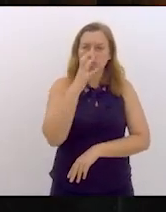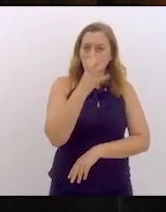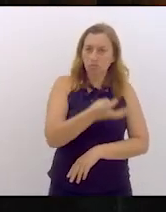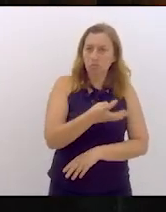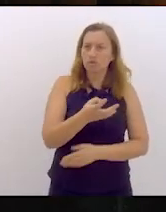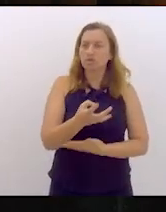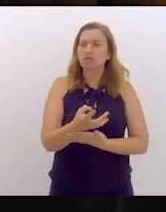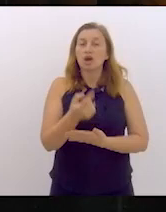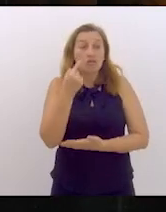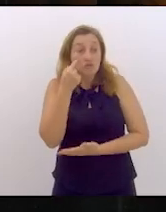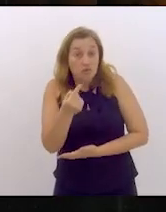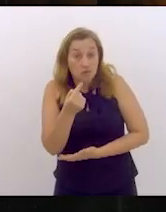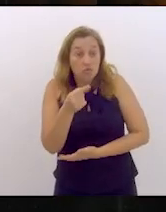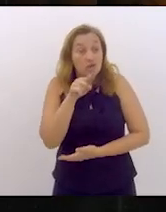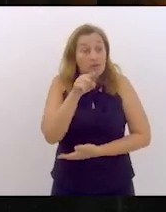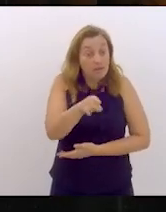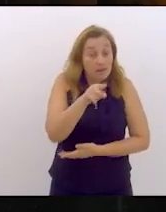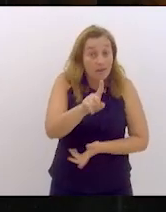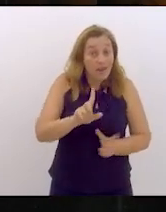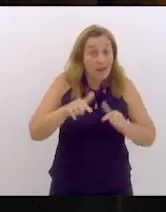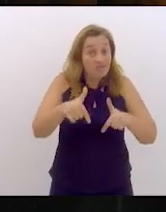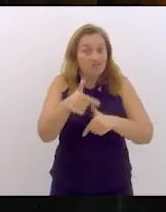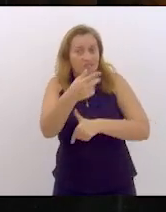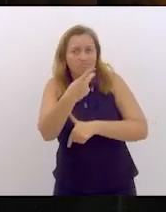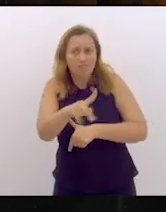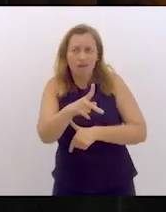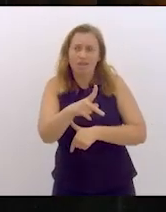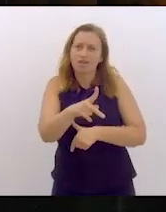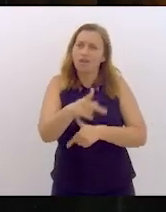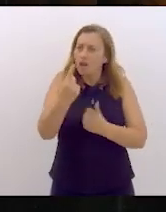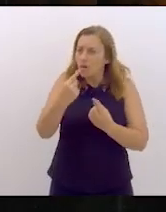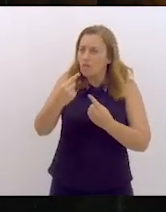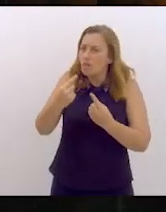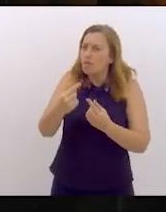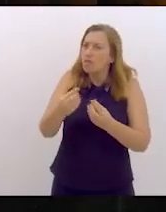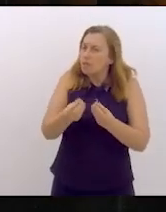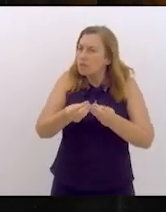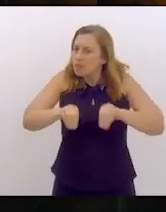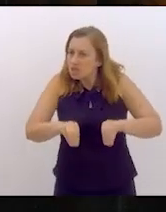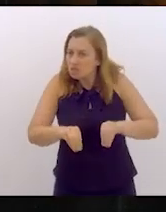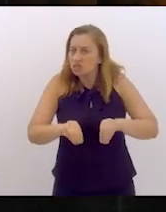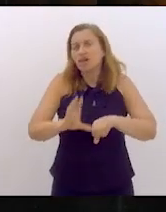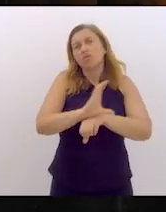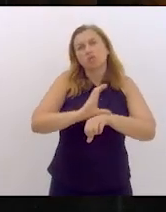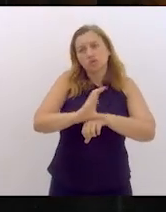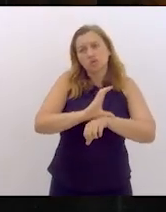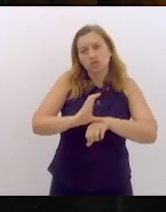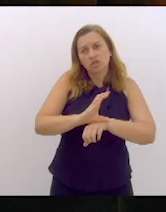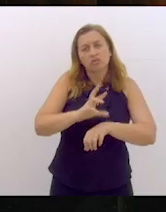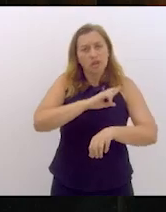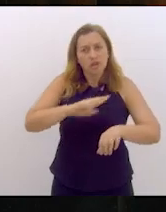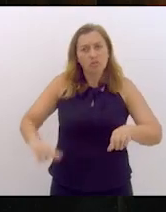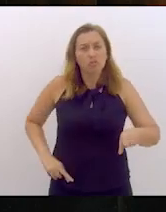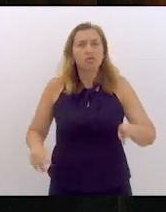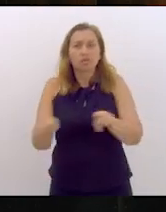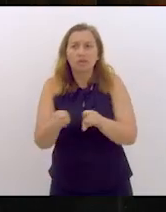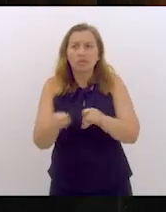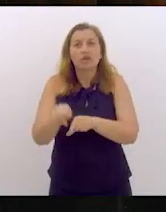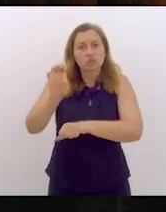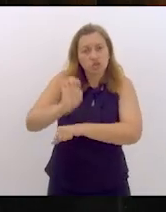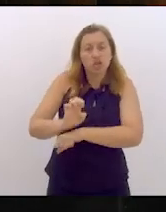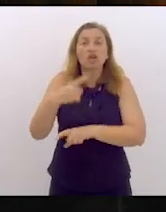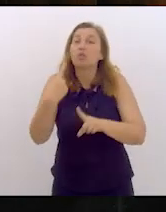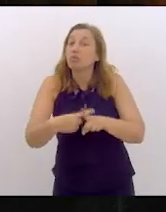visto que aquela atitude eu acertava construção da República EA construção do Estado